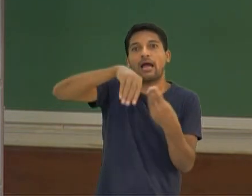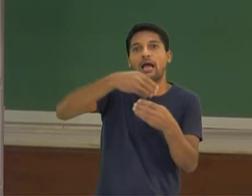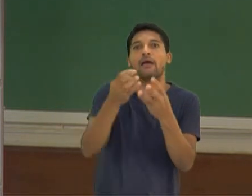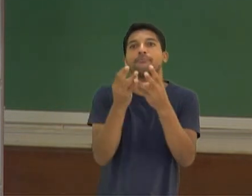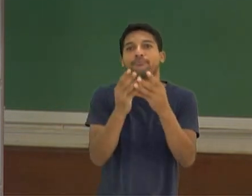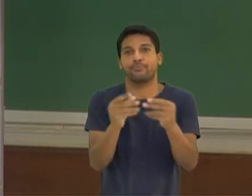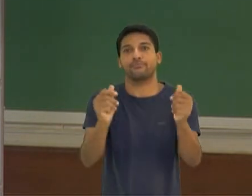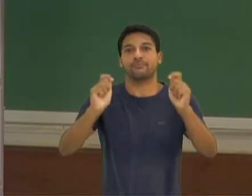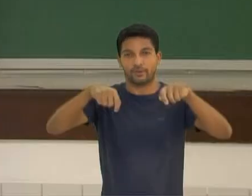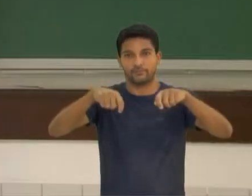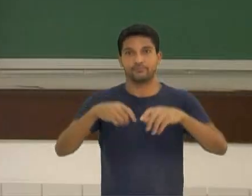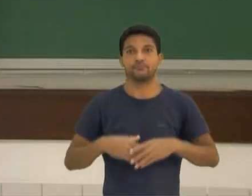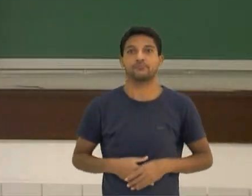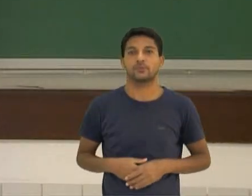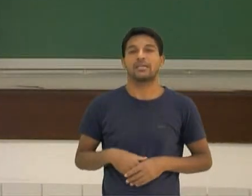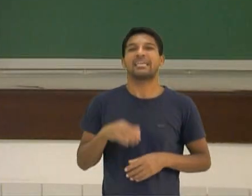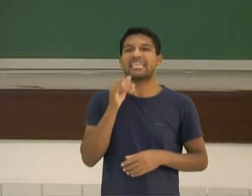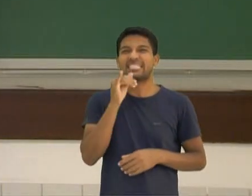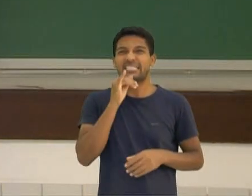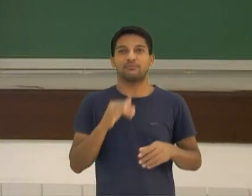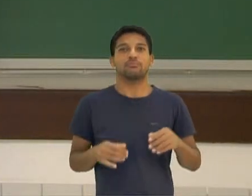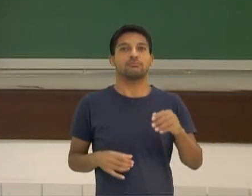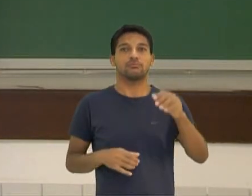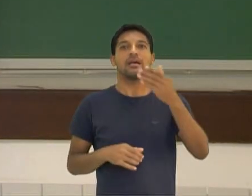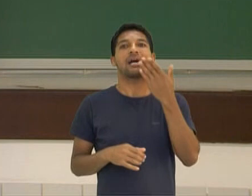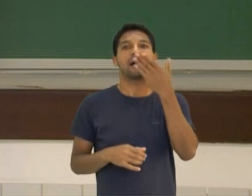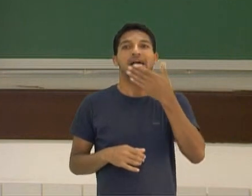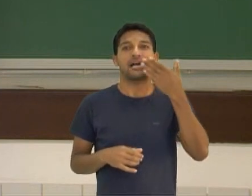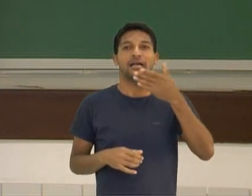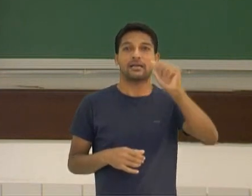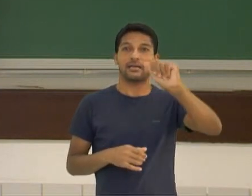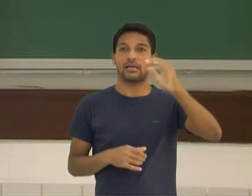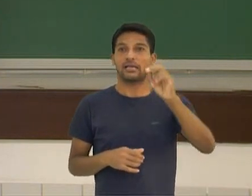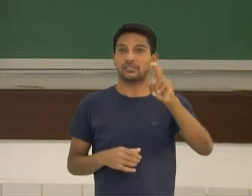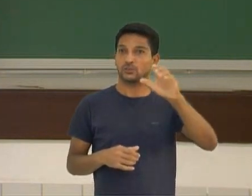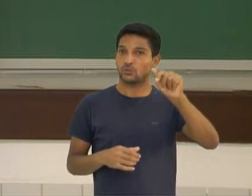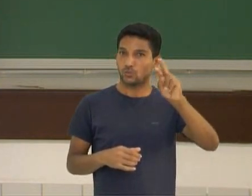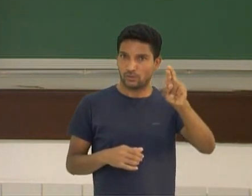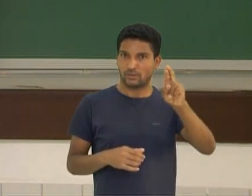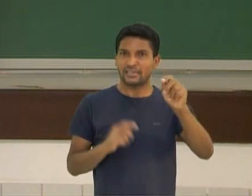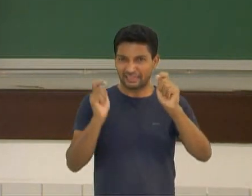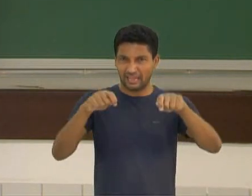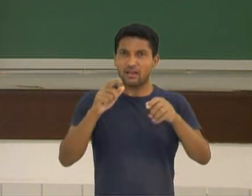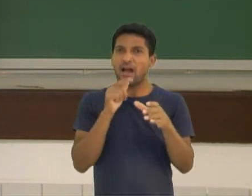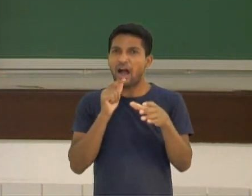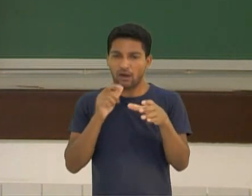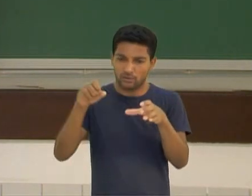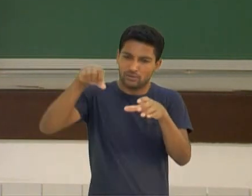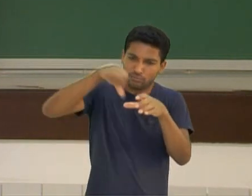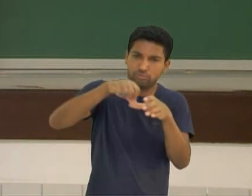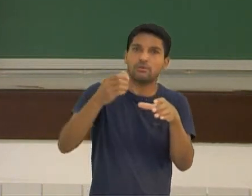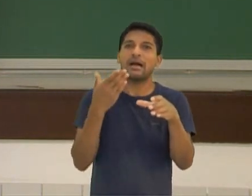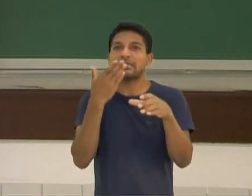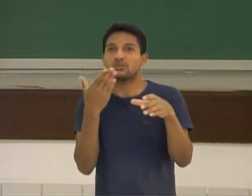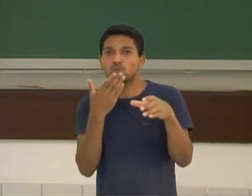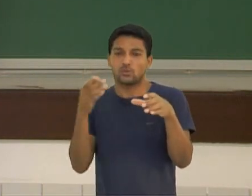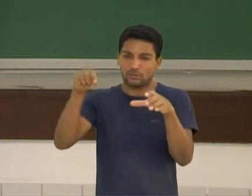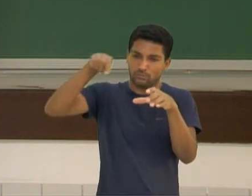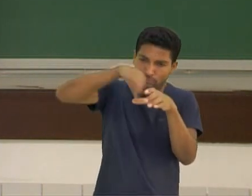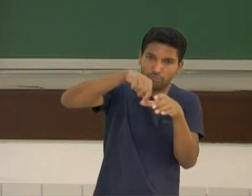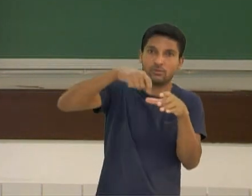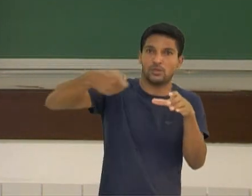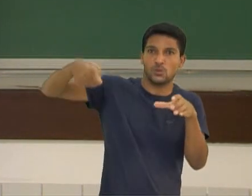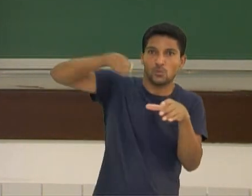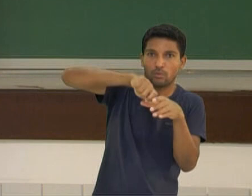do açúcar, né? Ah, eu vou lá dissolver o açúcar na água. O açúcar se dissolve na água? Sim, ele se dissolve,